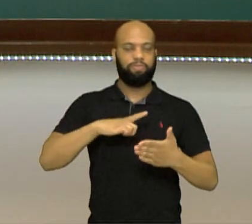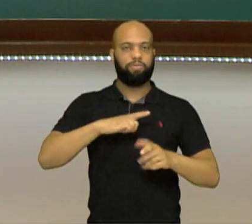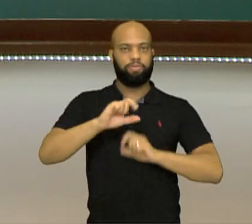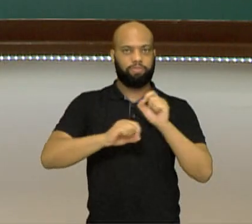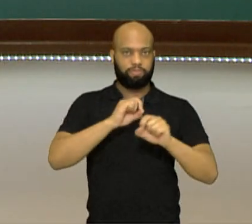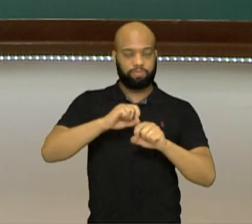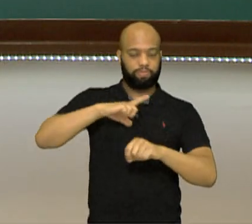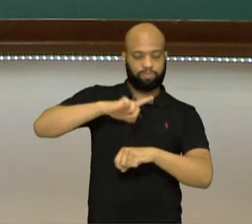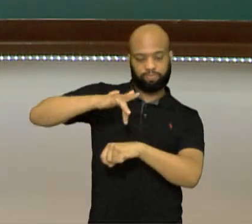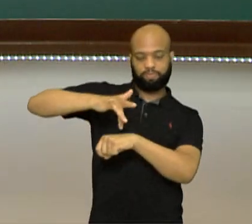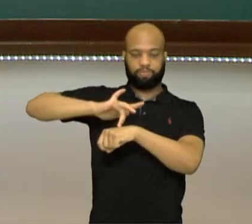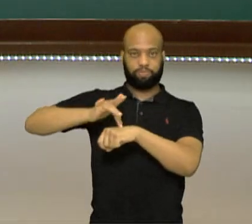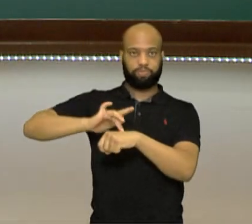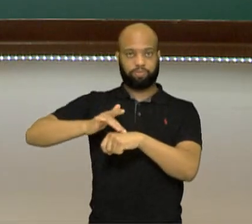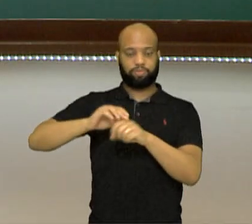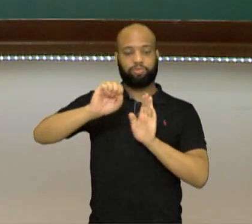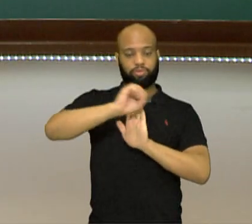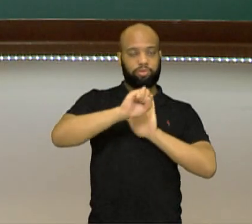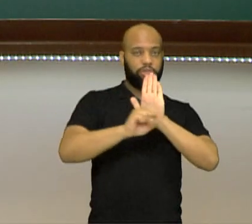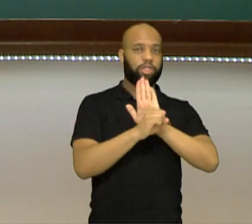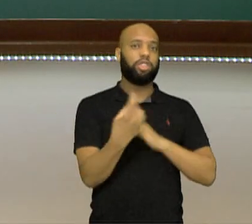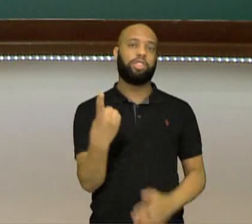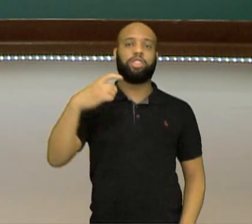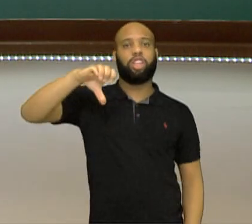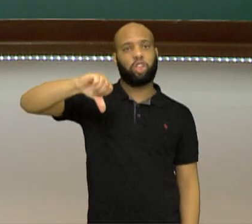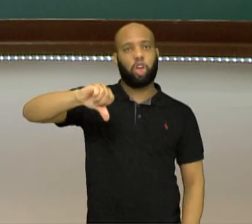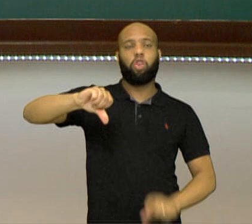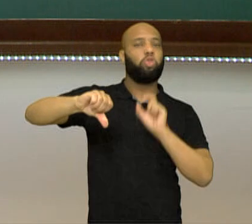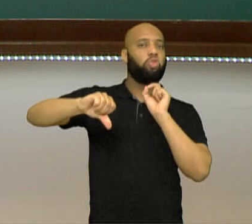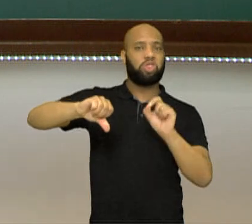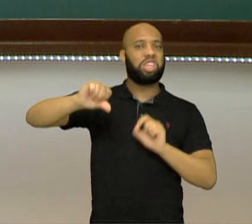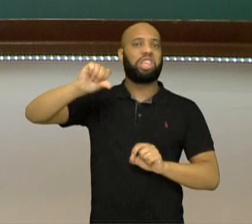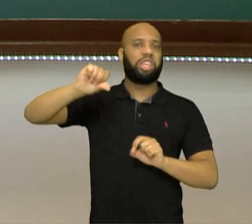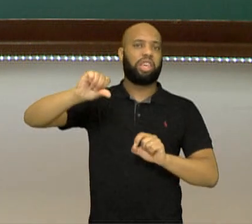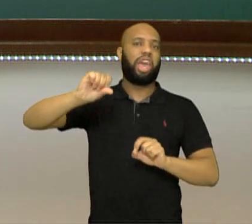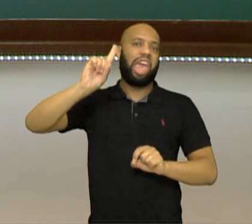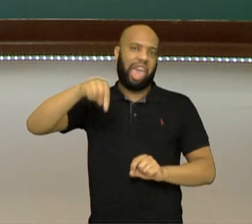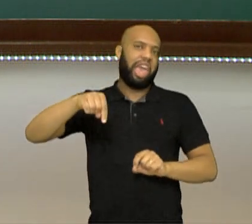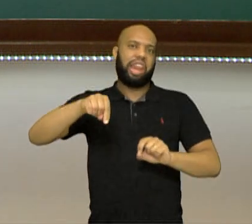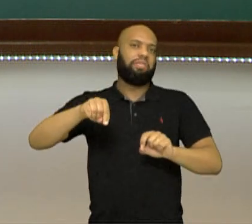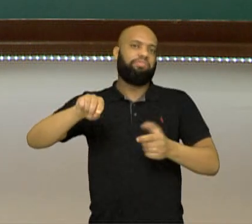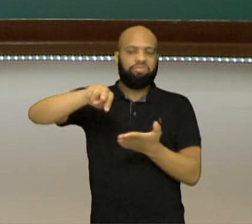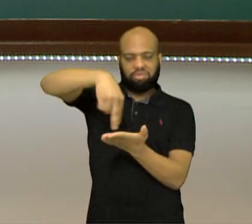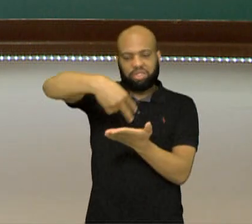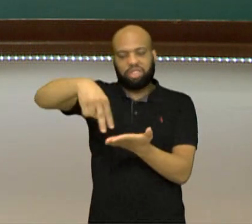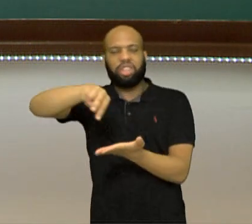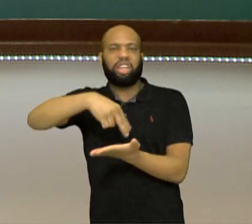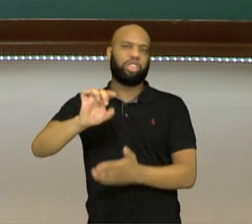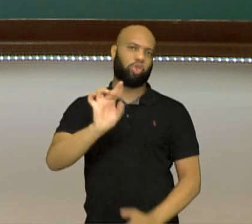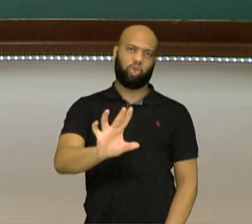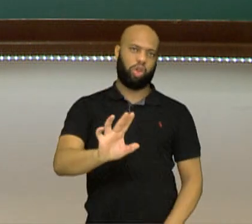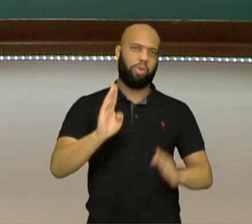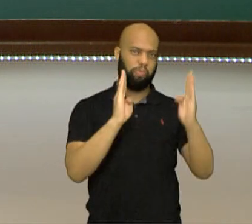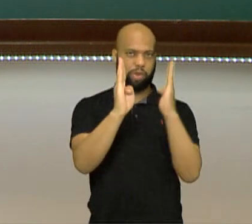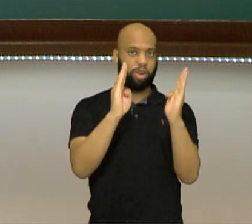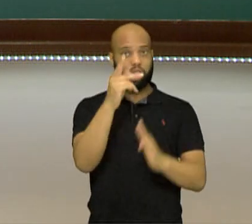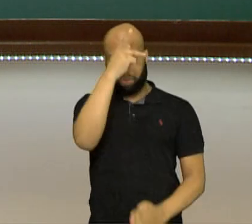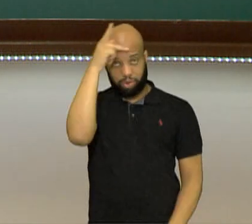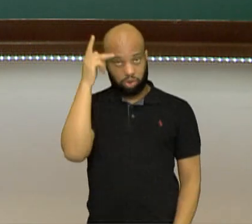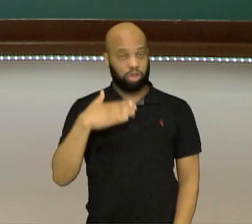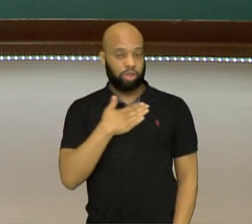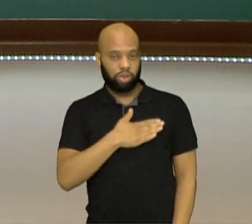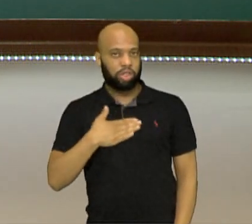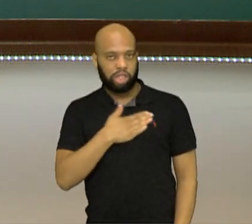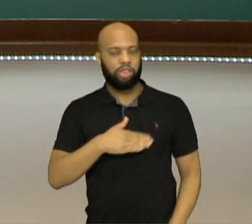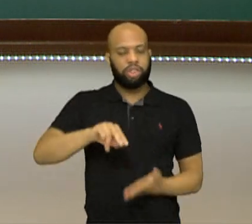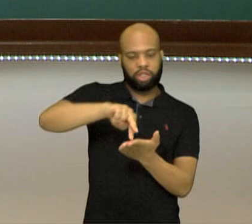século XIX era o que tinha de dança na época. As pessoas que gostavam de dançar, as